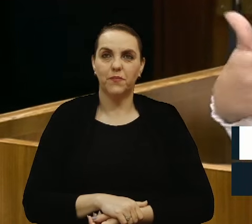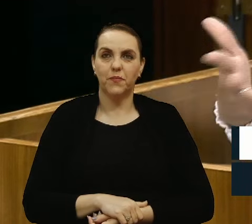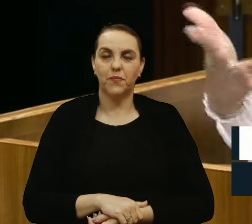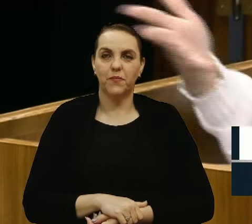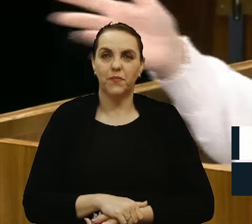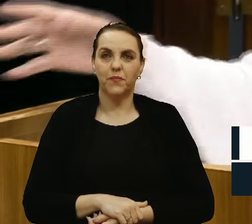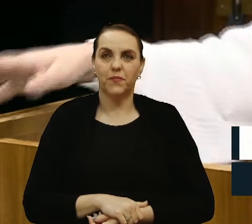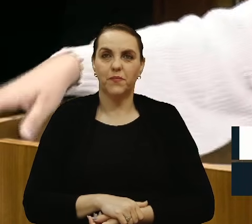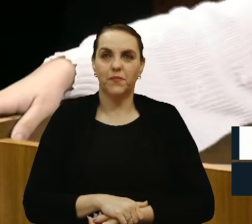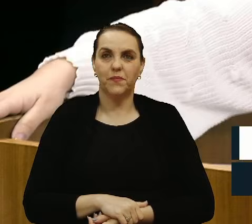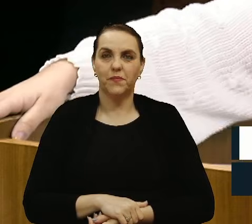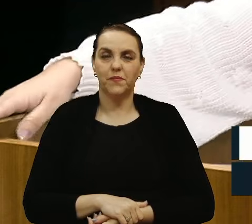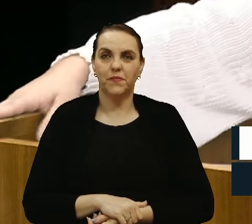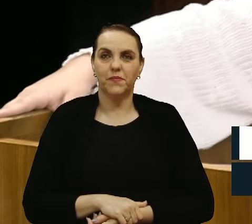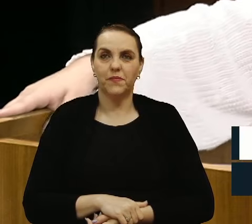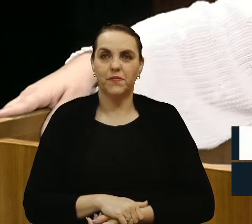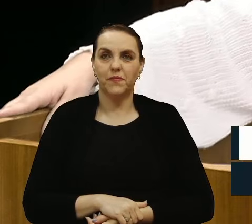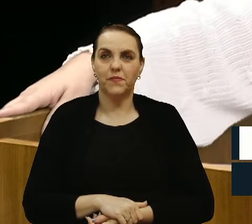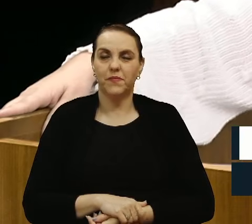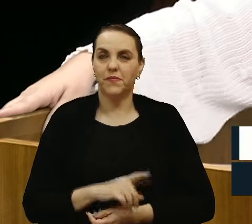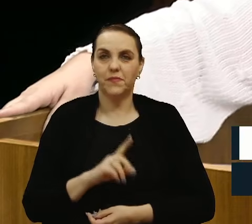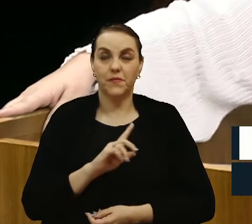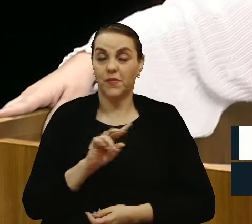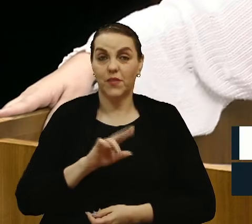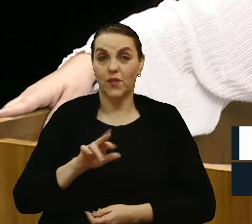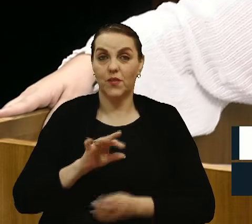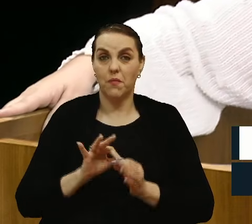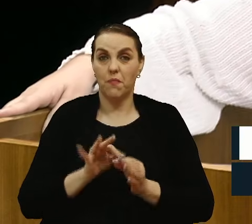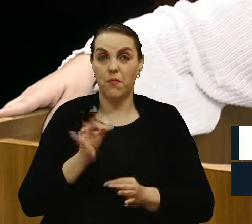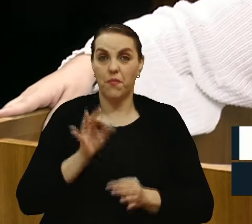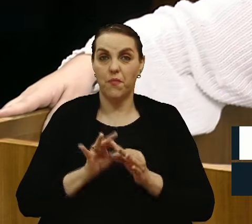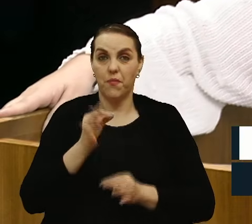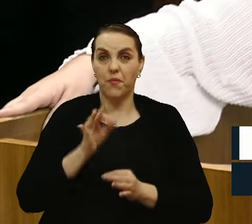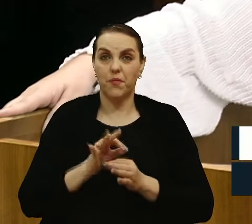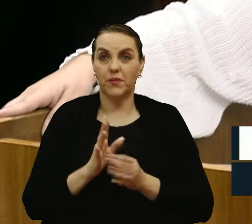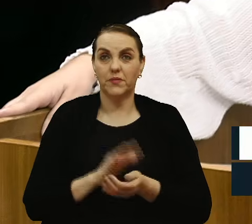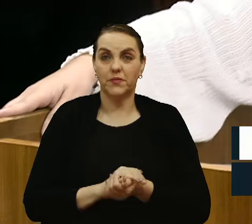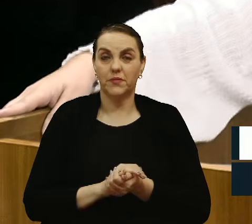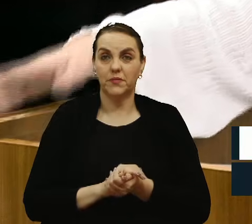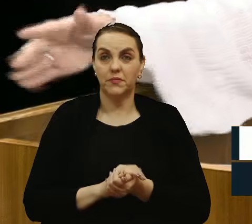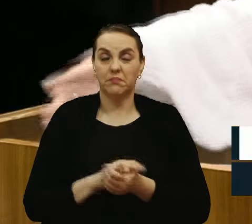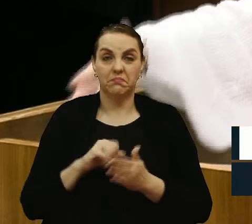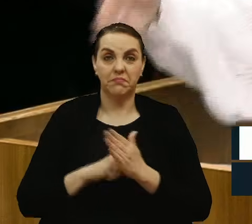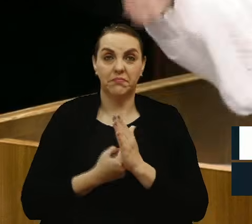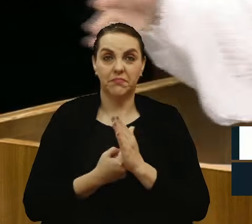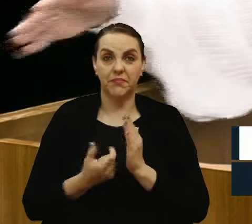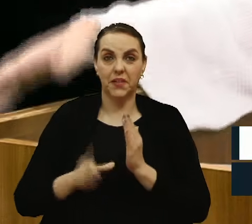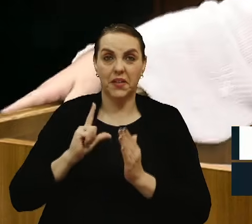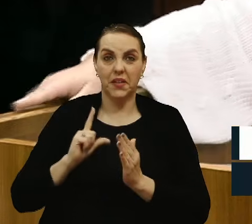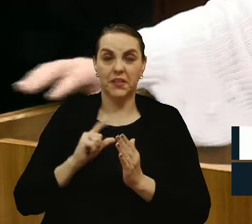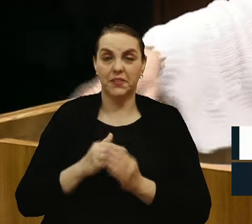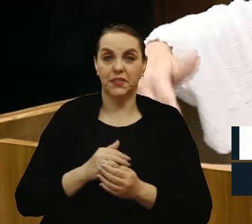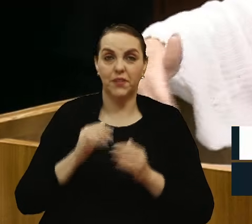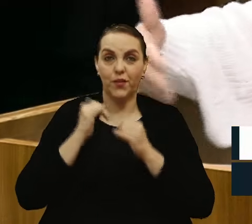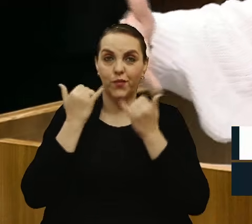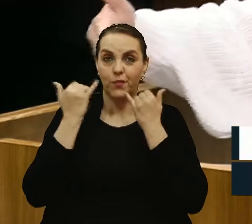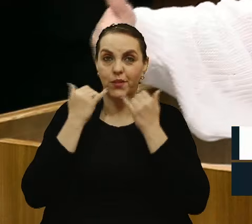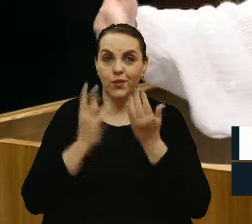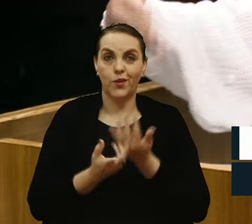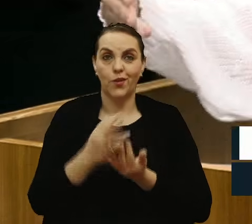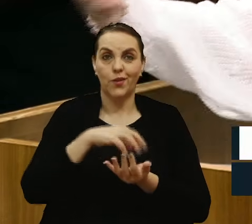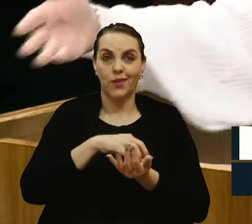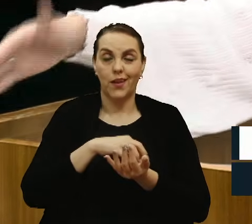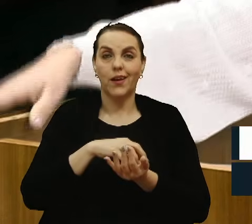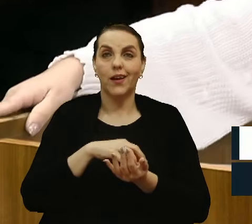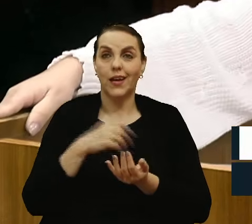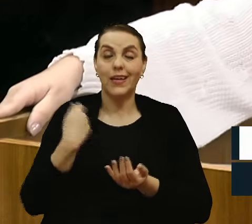a gente daqui a pouco não ia falar tanto se não tivesse sido barrado, né, o nosso pedido de informação da Codeca, que exigia, né, a gente